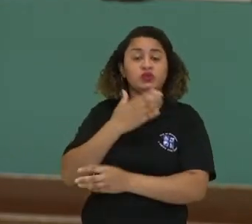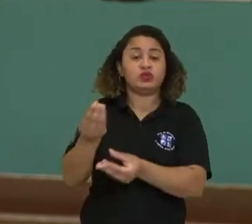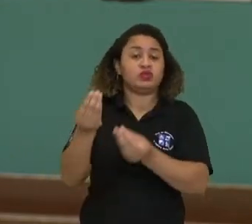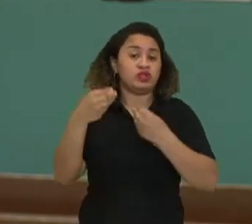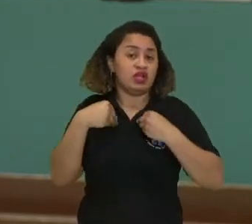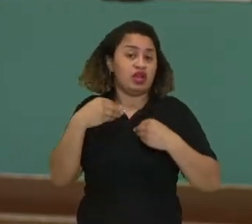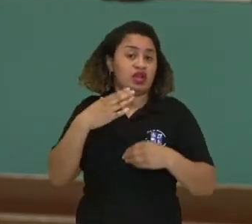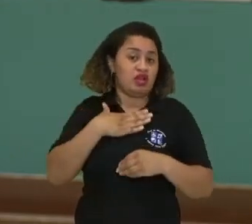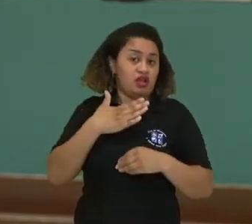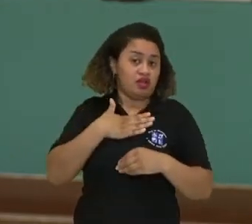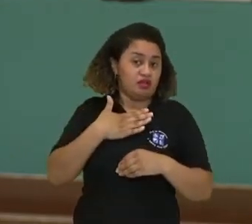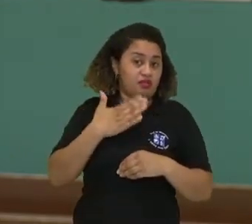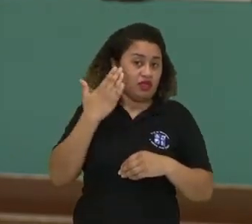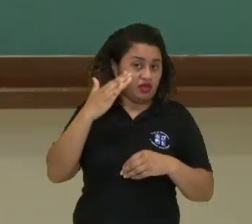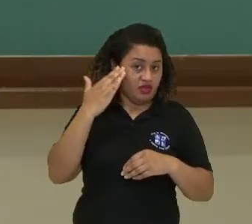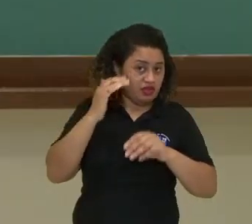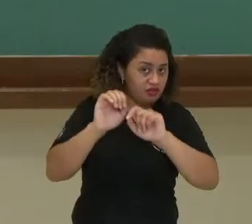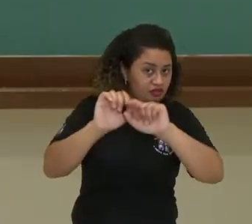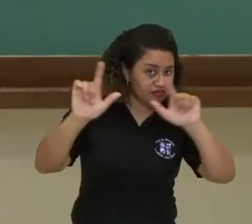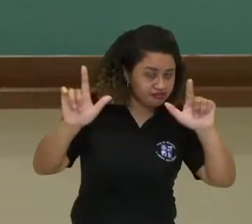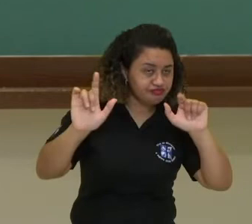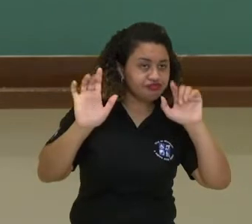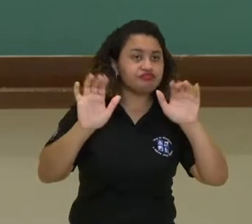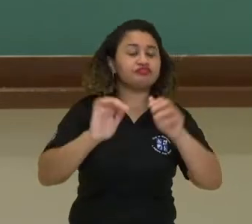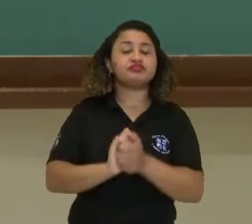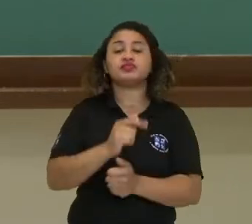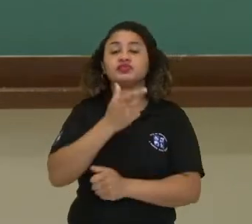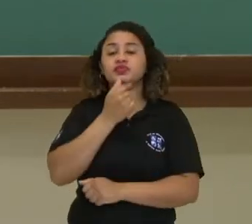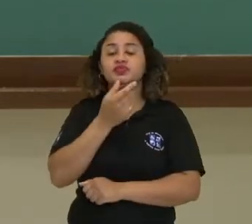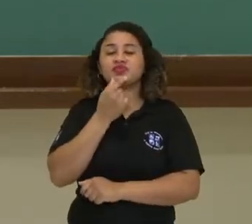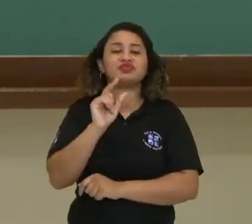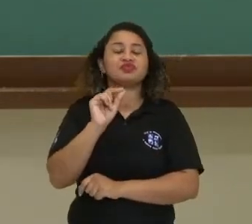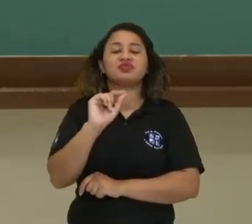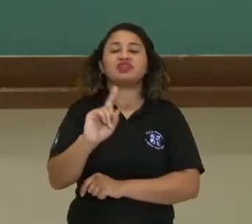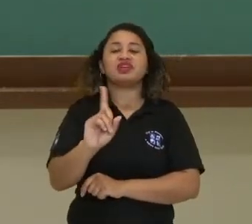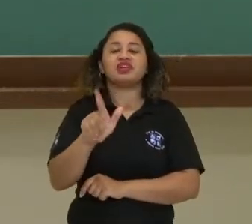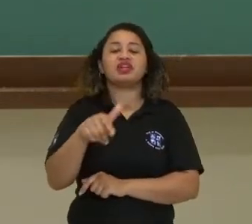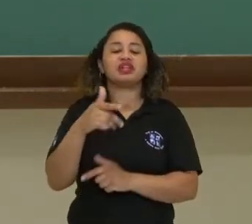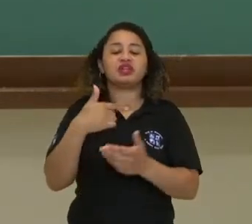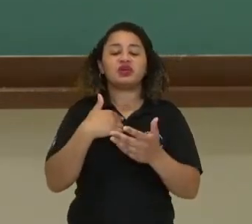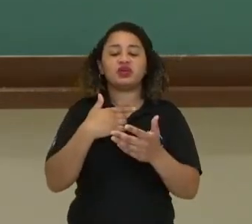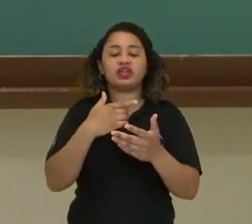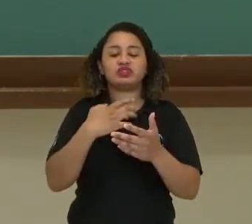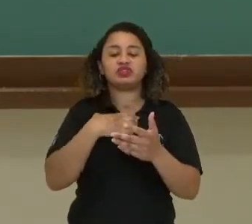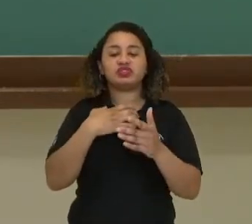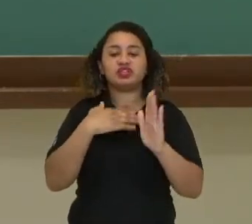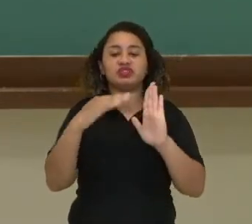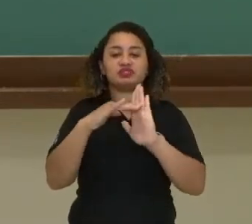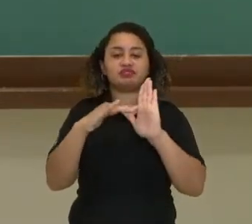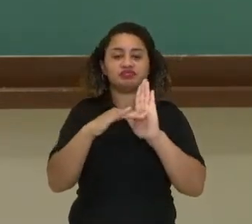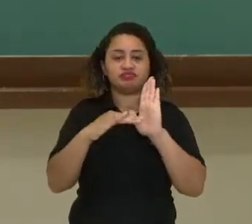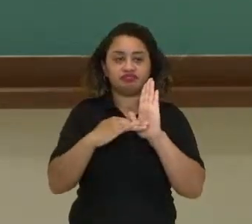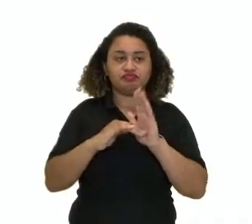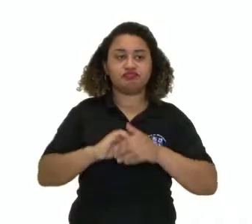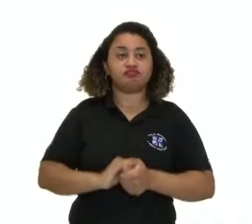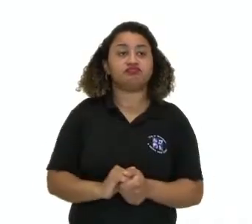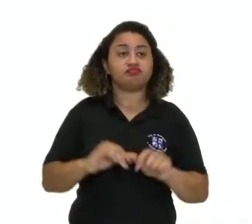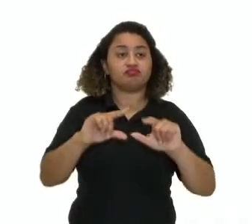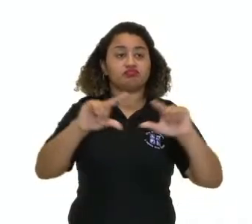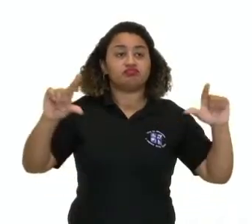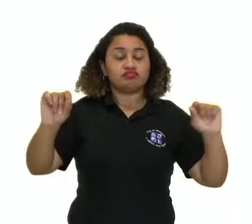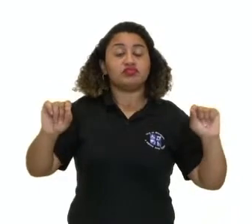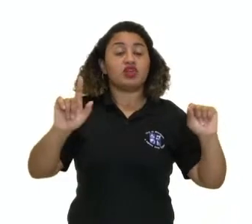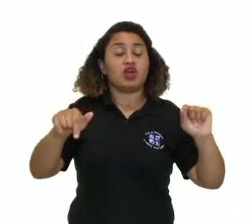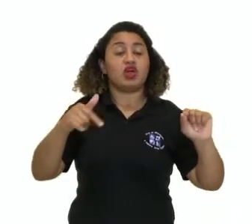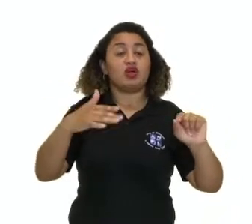entregue-me. Ficou claro isso, pessoal? Então, o Calvin não falou de acordo com a norma culta. No trecho, se diz me